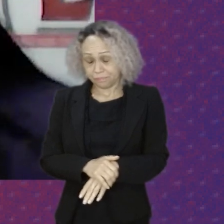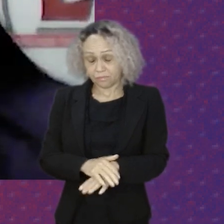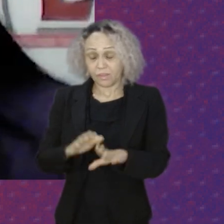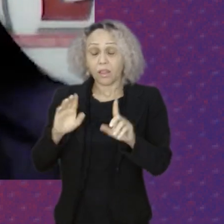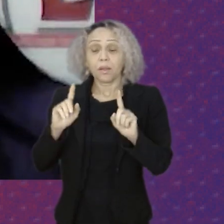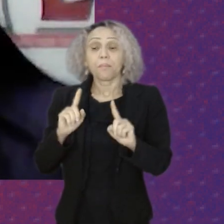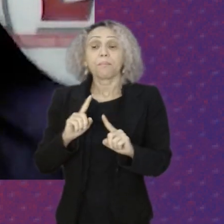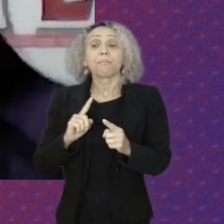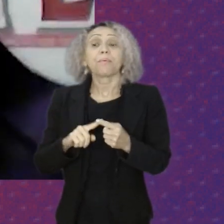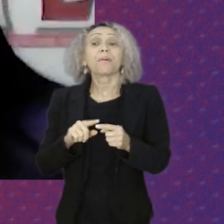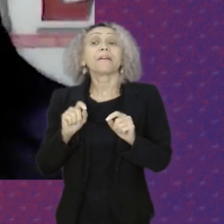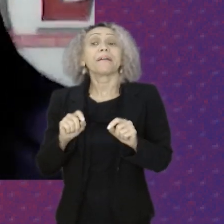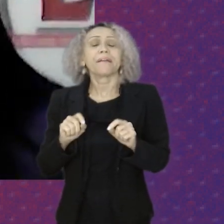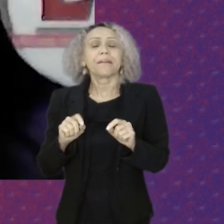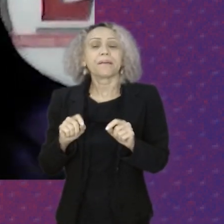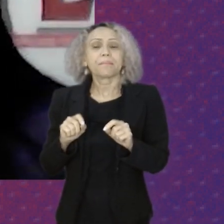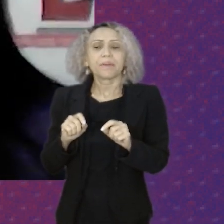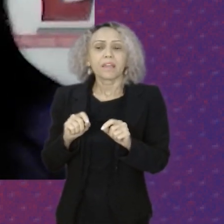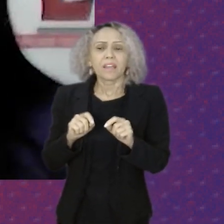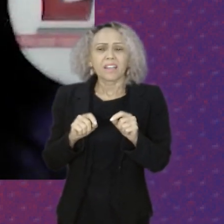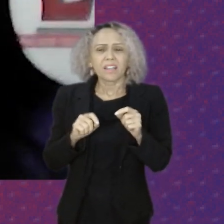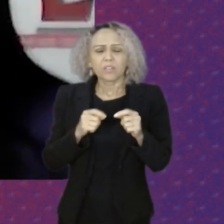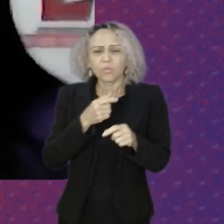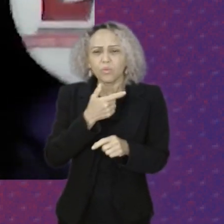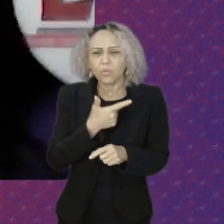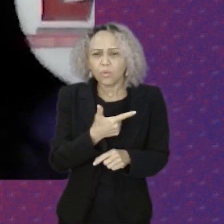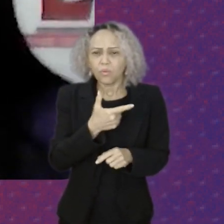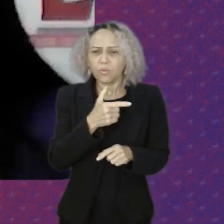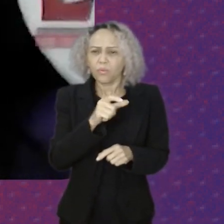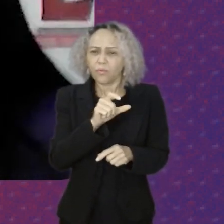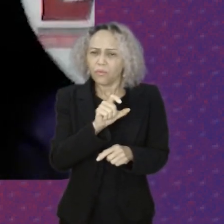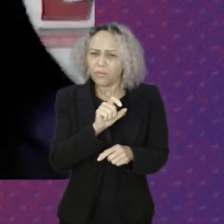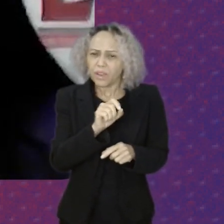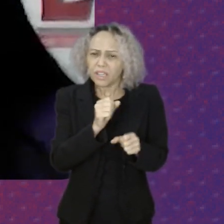últimos 20 anos, nós tivemos mais de